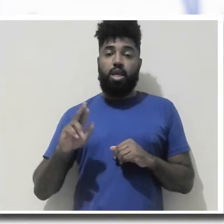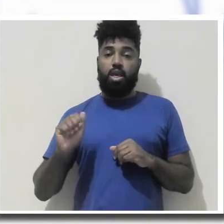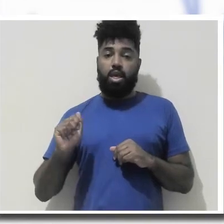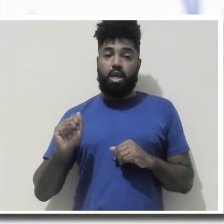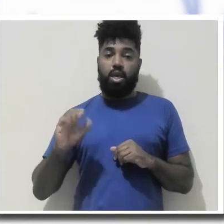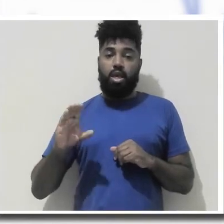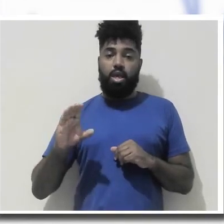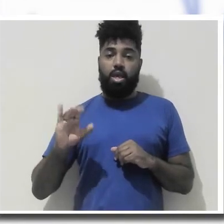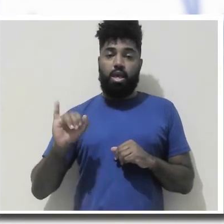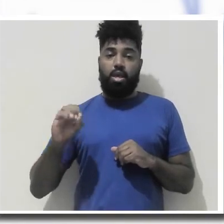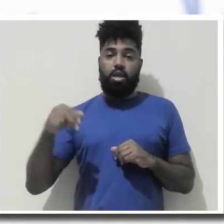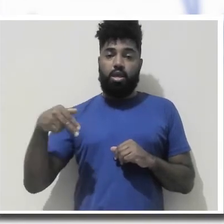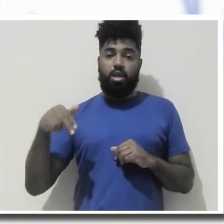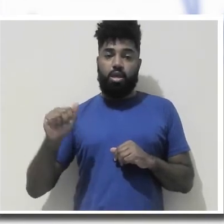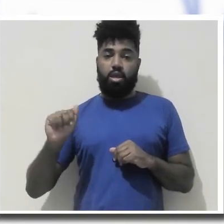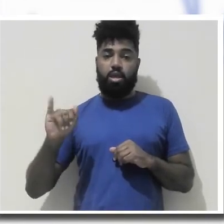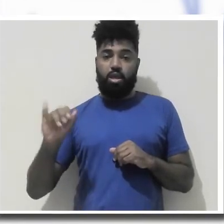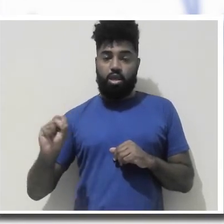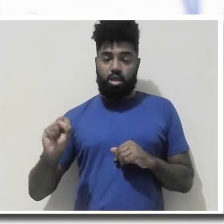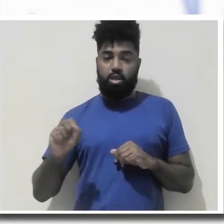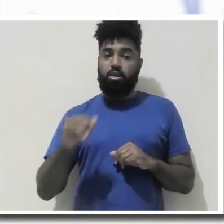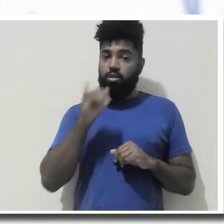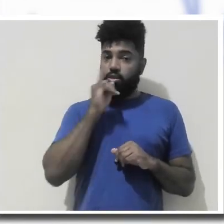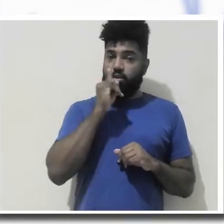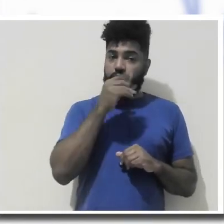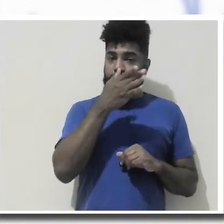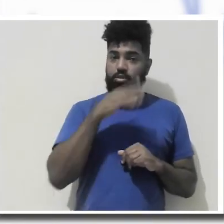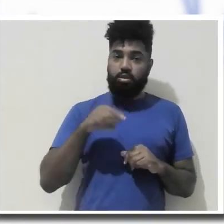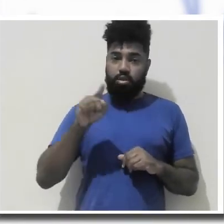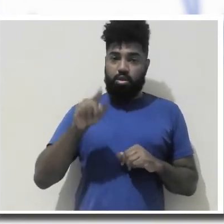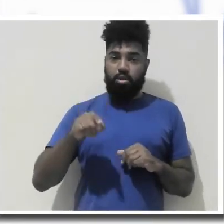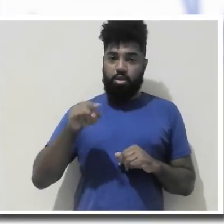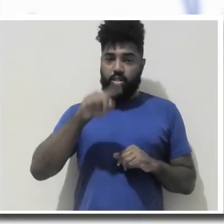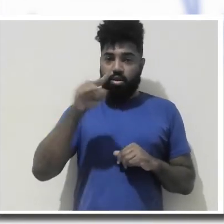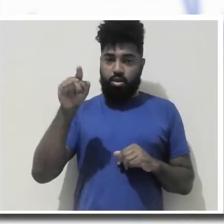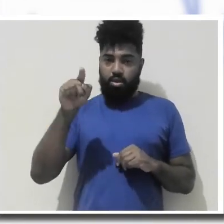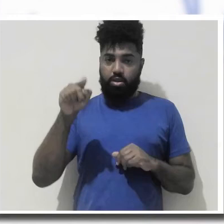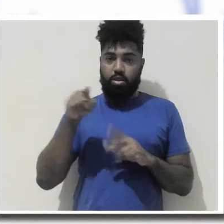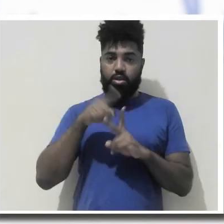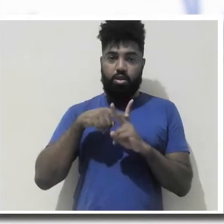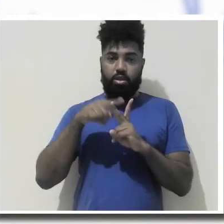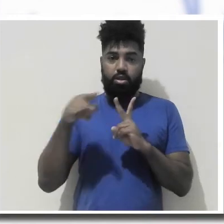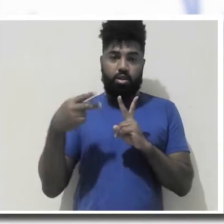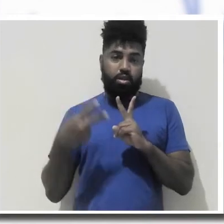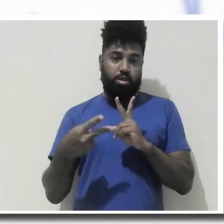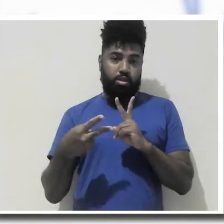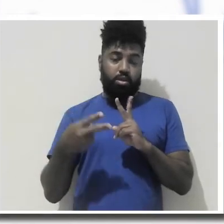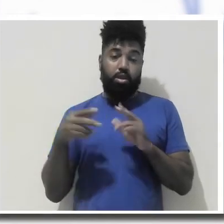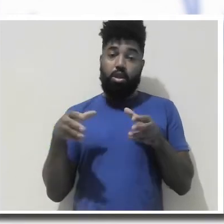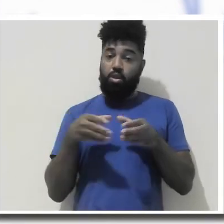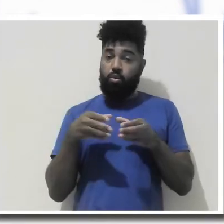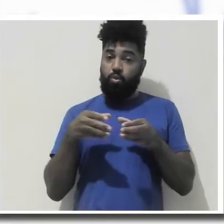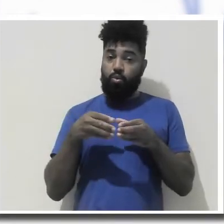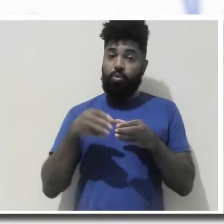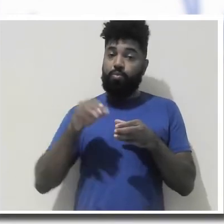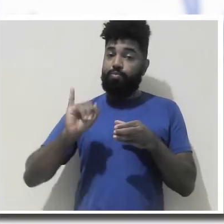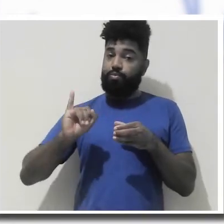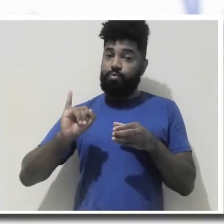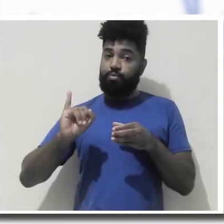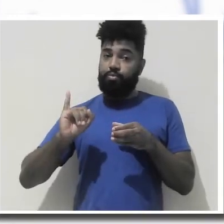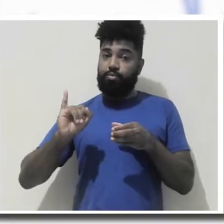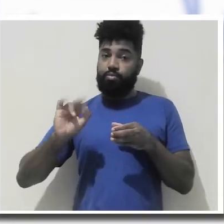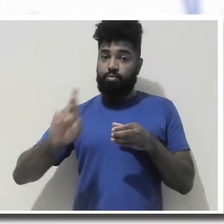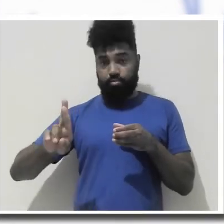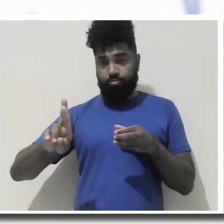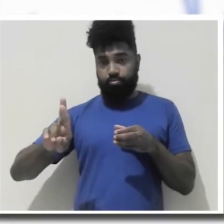racionais. Como eu já exemplifiquei ali, o π e o raiz de 2 são alguns, e